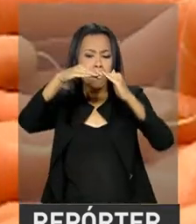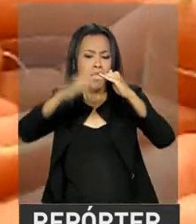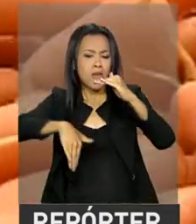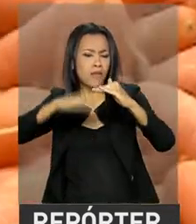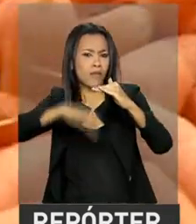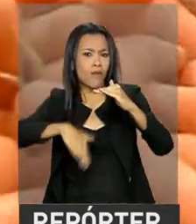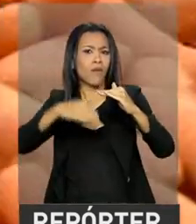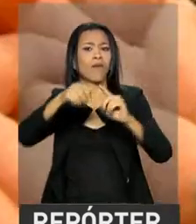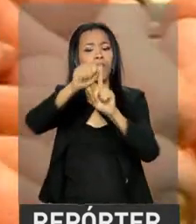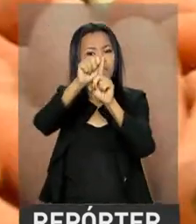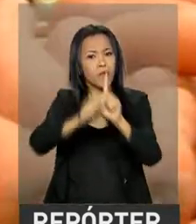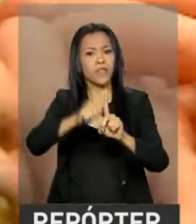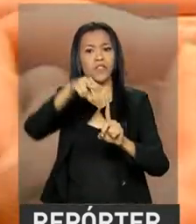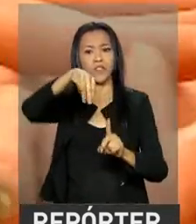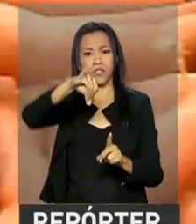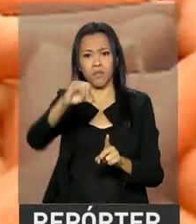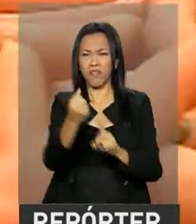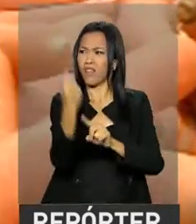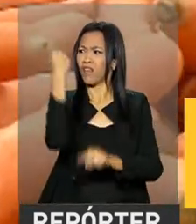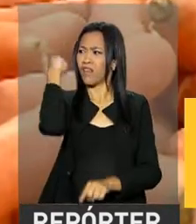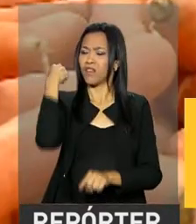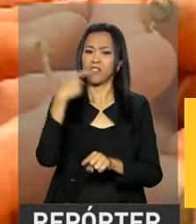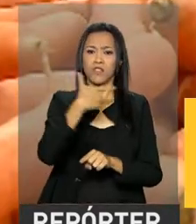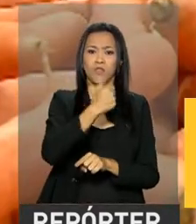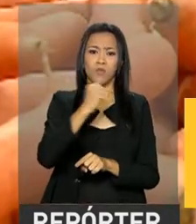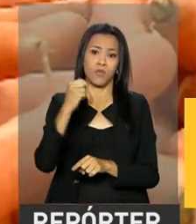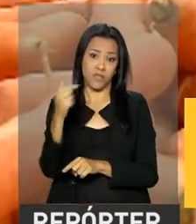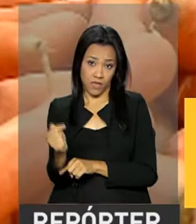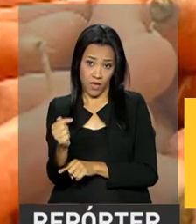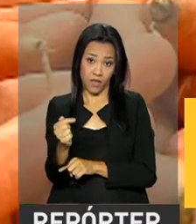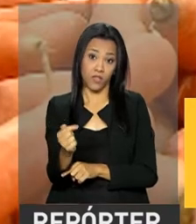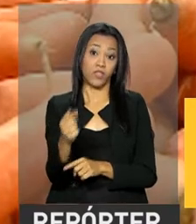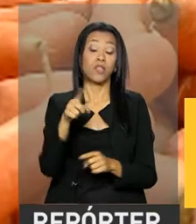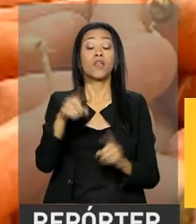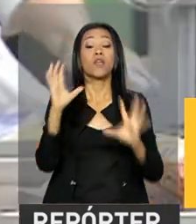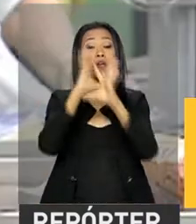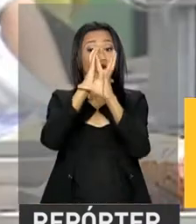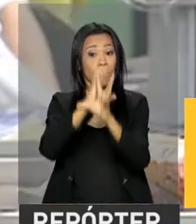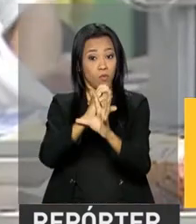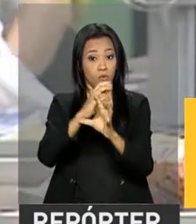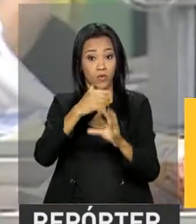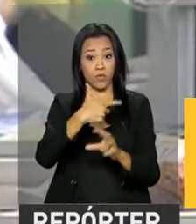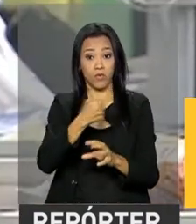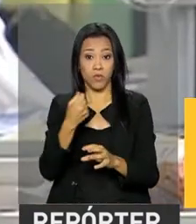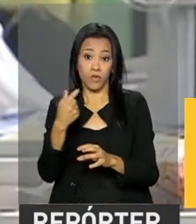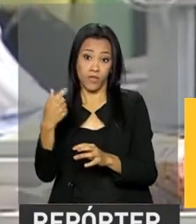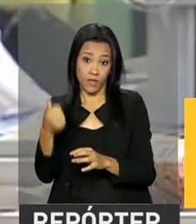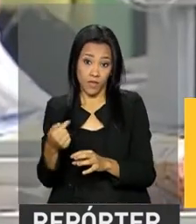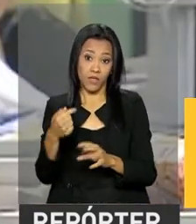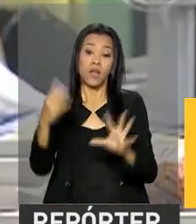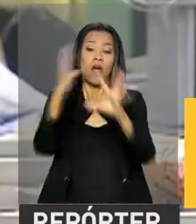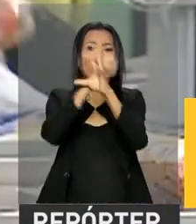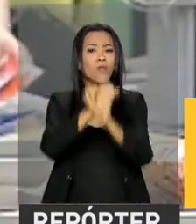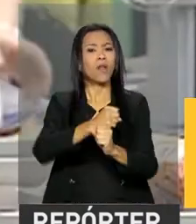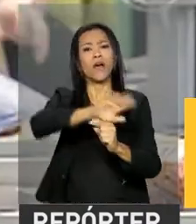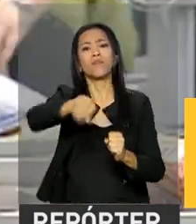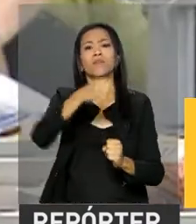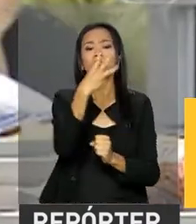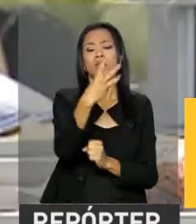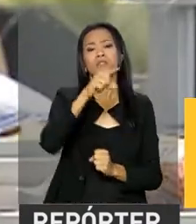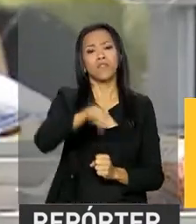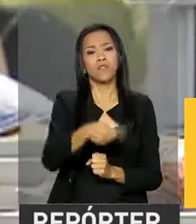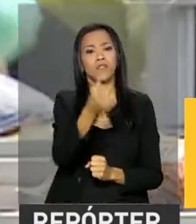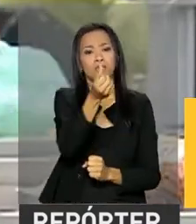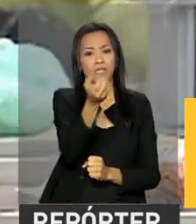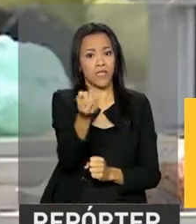patamar para o mês de maio desde 2007. E no acumulado dos últimos 12 meses, o IPCA alcançou